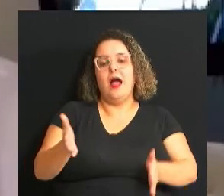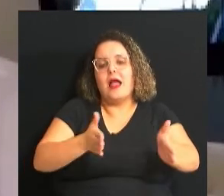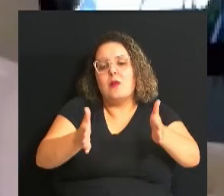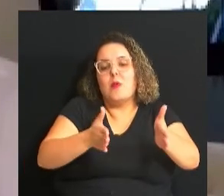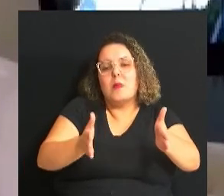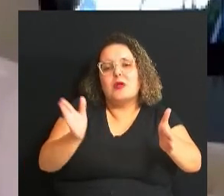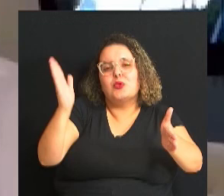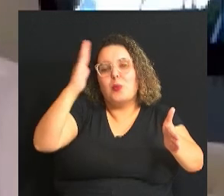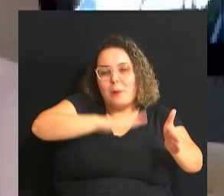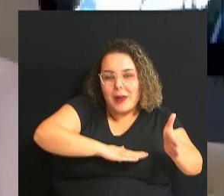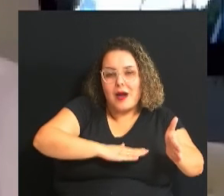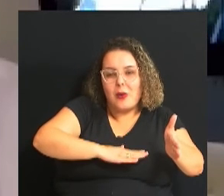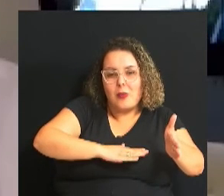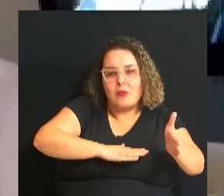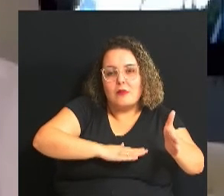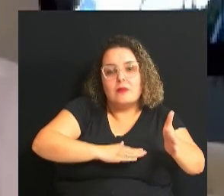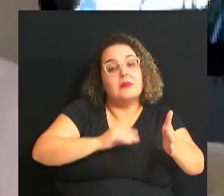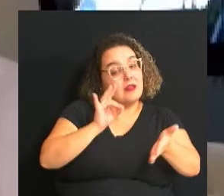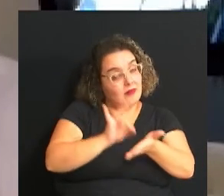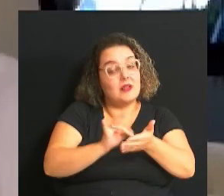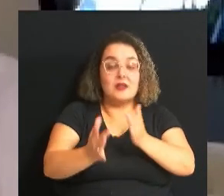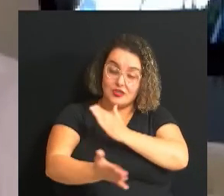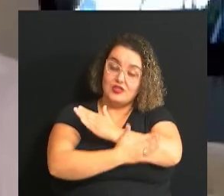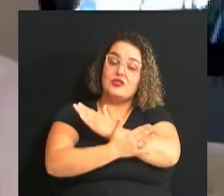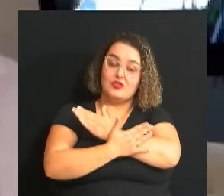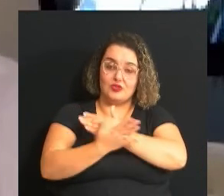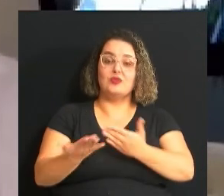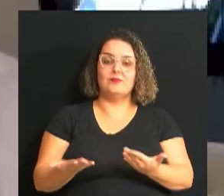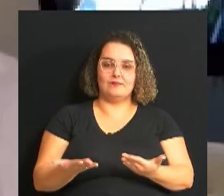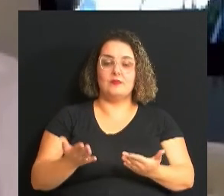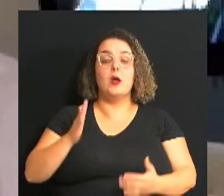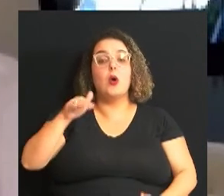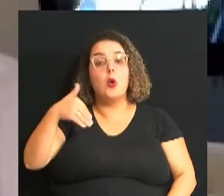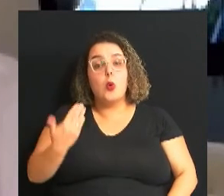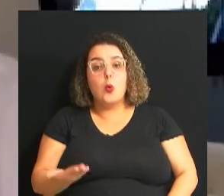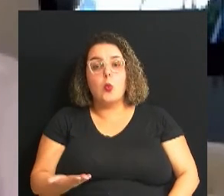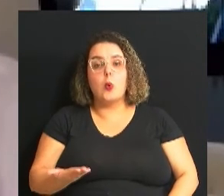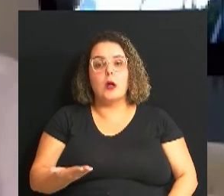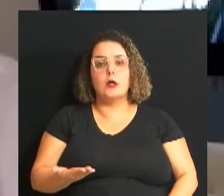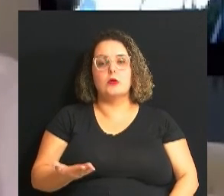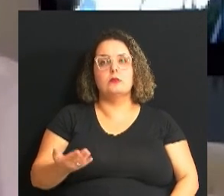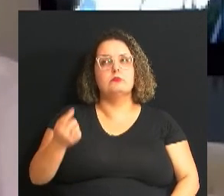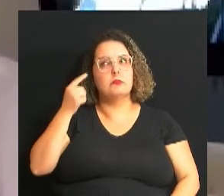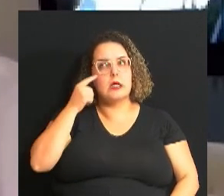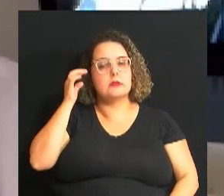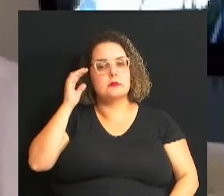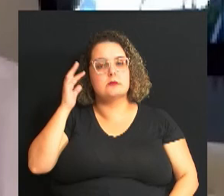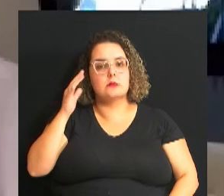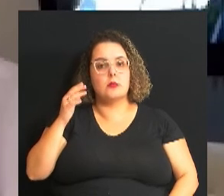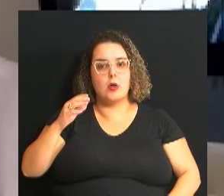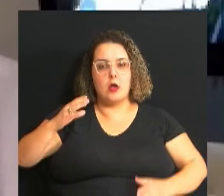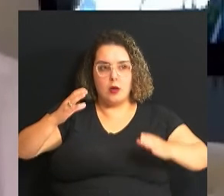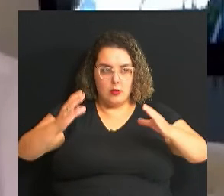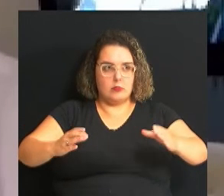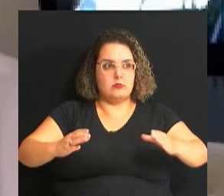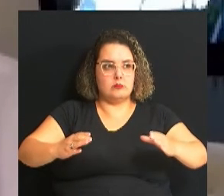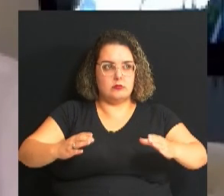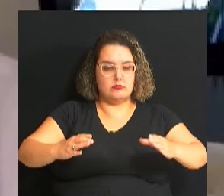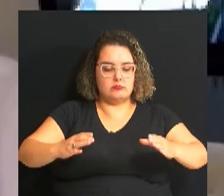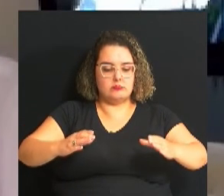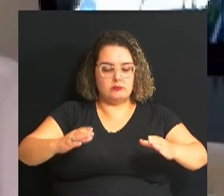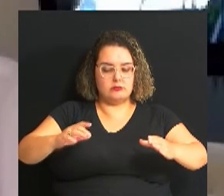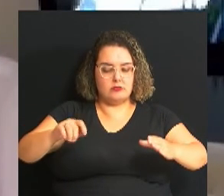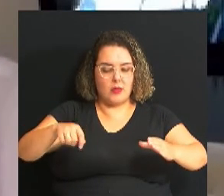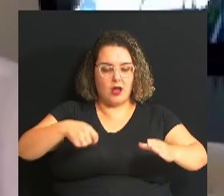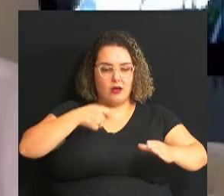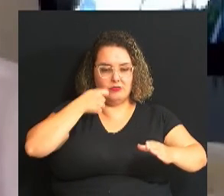na verdade, te ajudou bastante, né? Quando você... imagina que você está comendo um prato que é ruim. Se aquele prato,